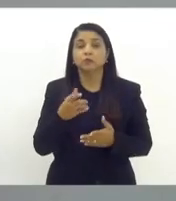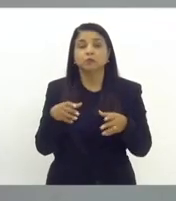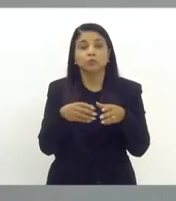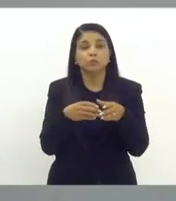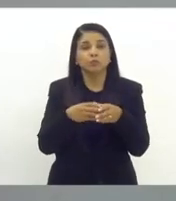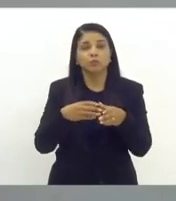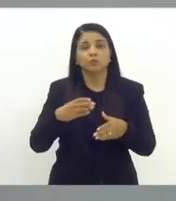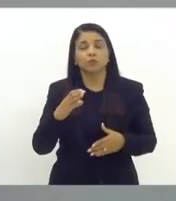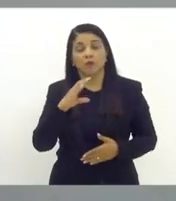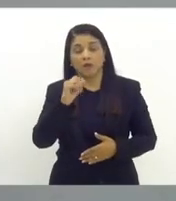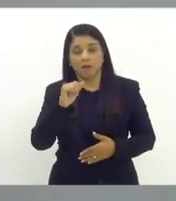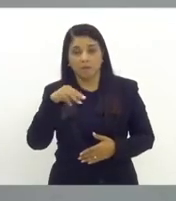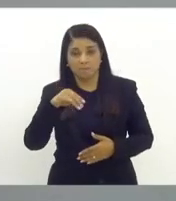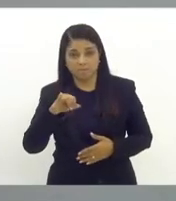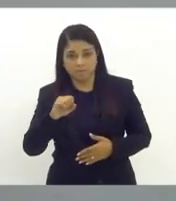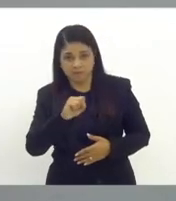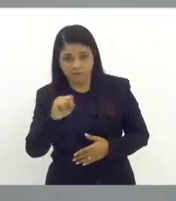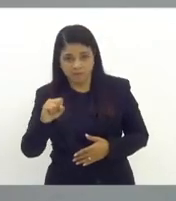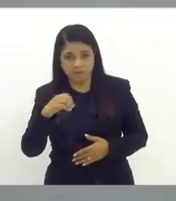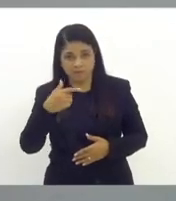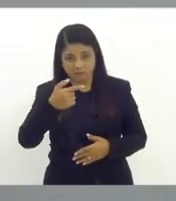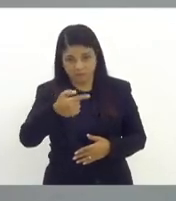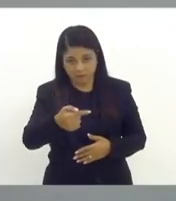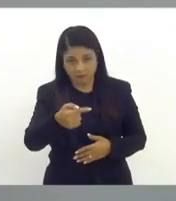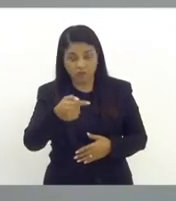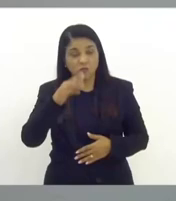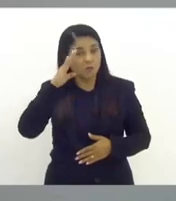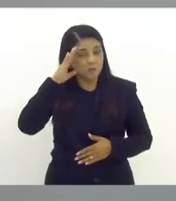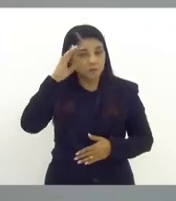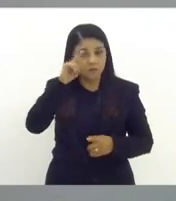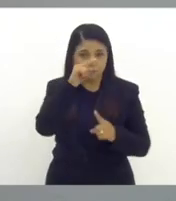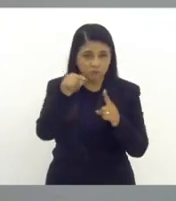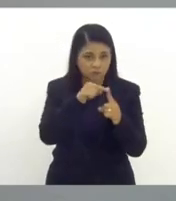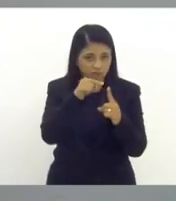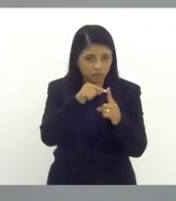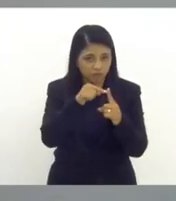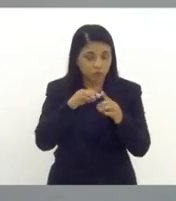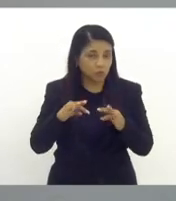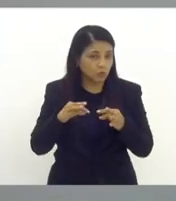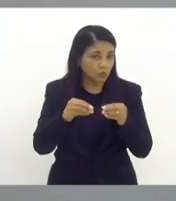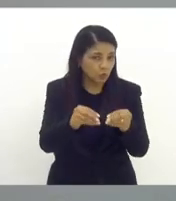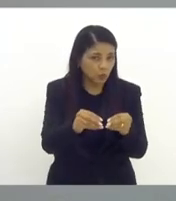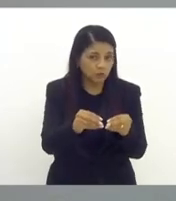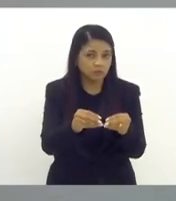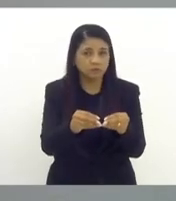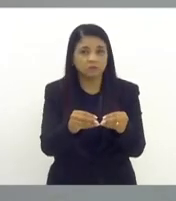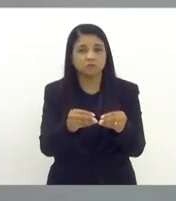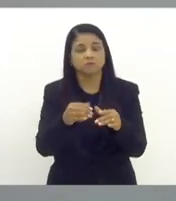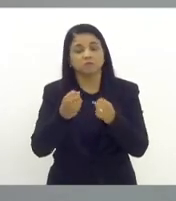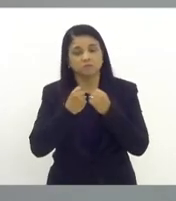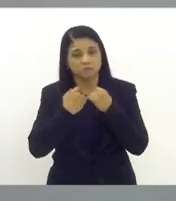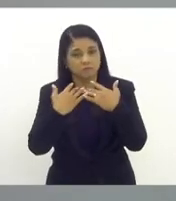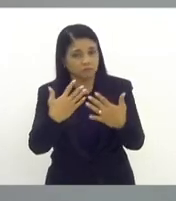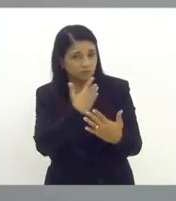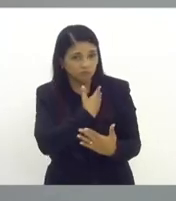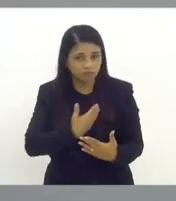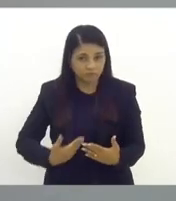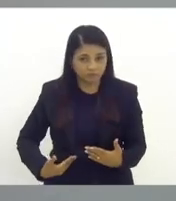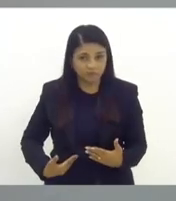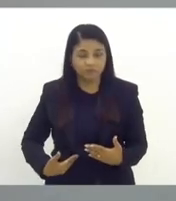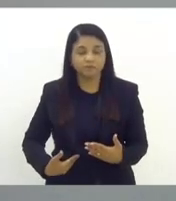o fomento é o principal objetivo da frente isso passa por todas as nossas audiências